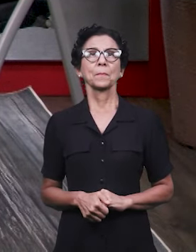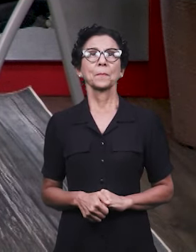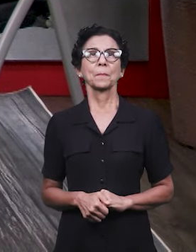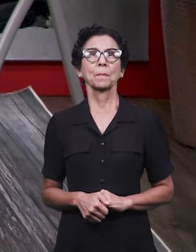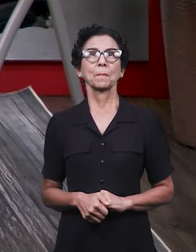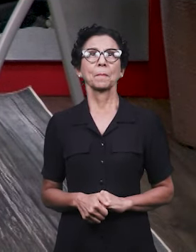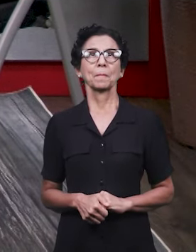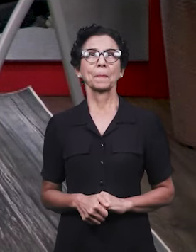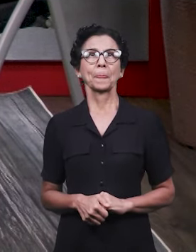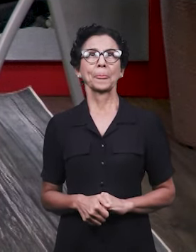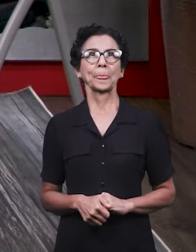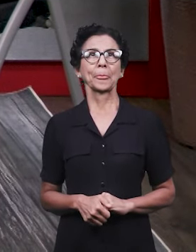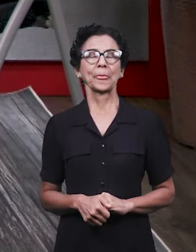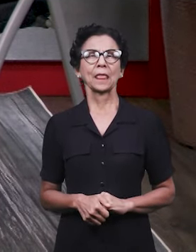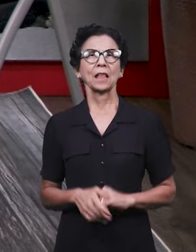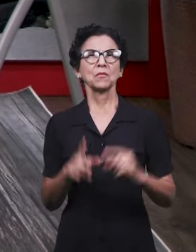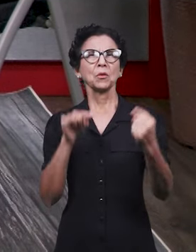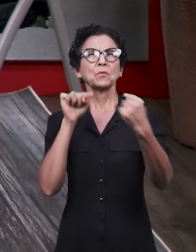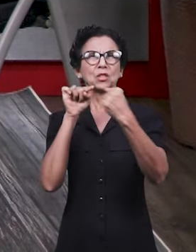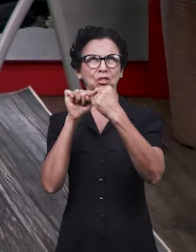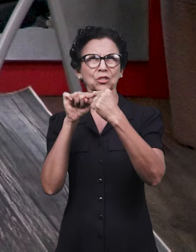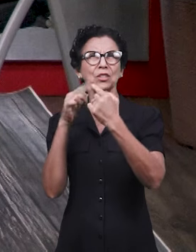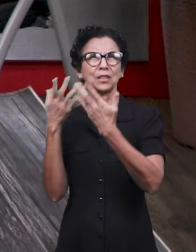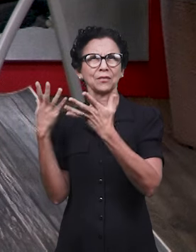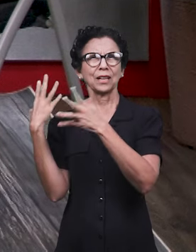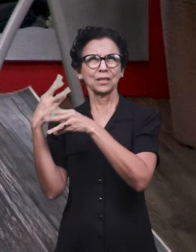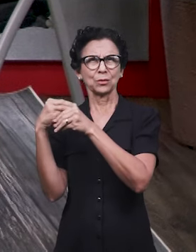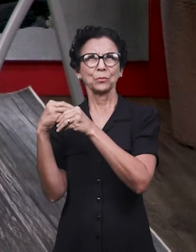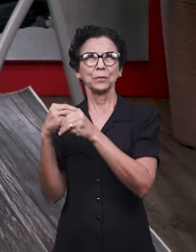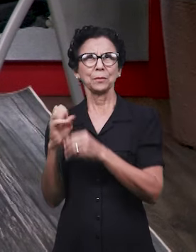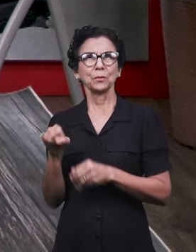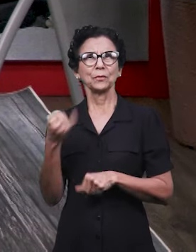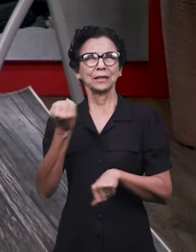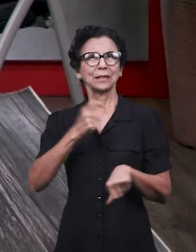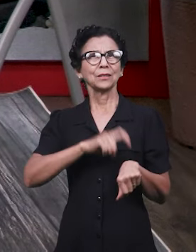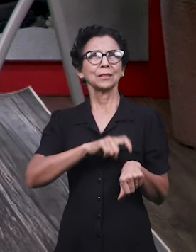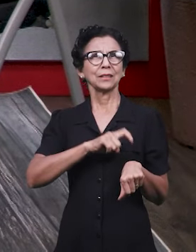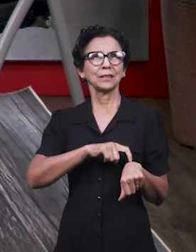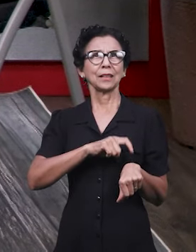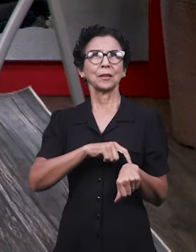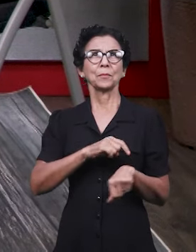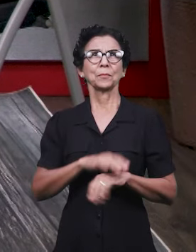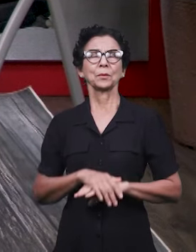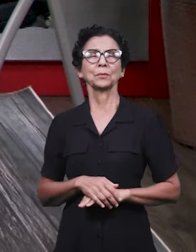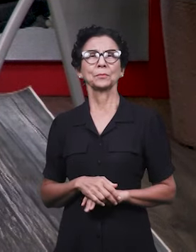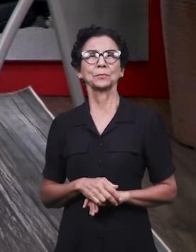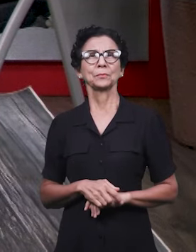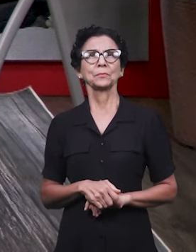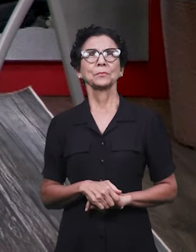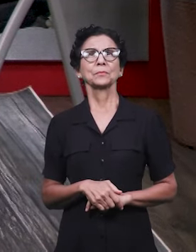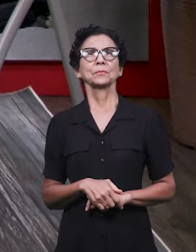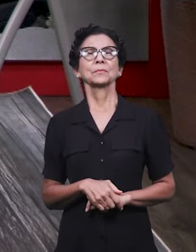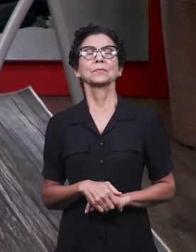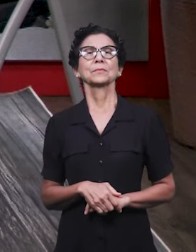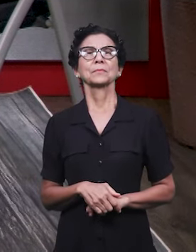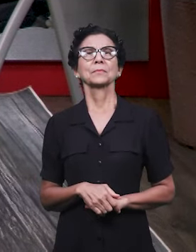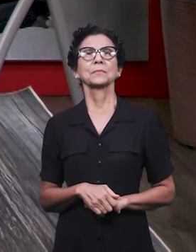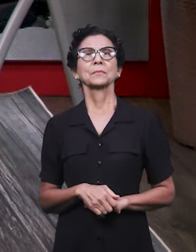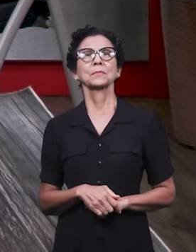vamos falar de uma forma bem objetiva para nós podermos aproveitar mais o número de slides que nós temos.